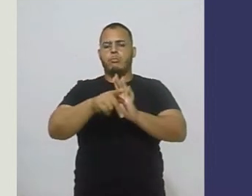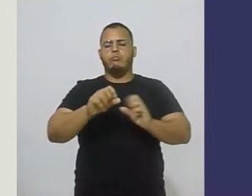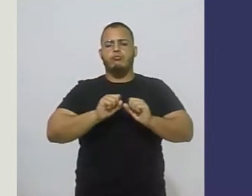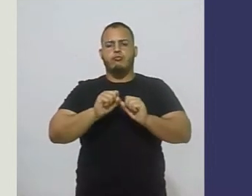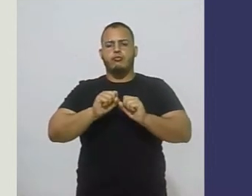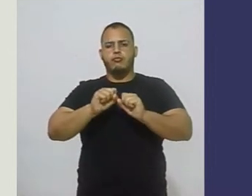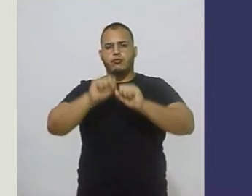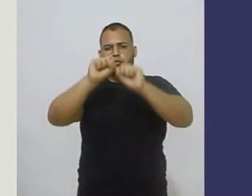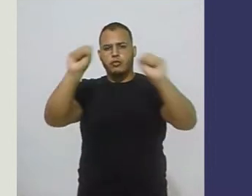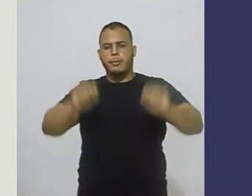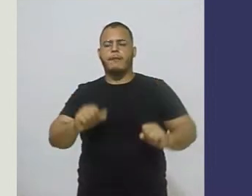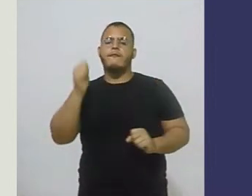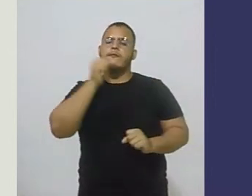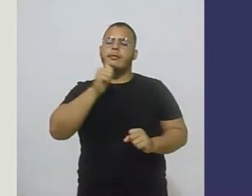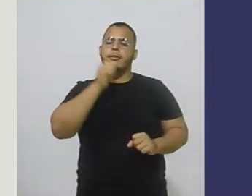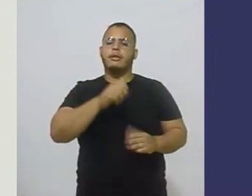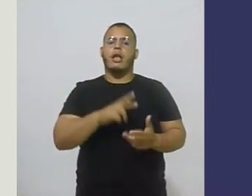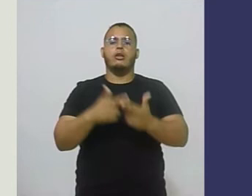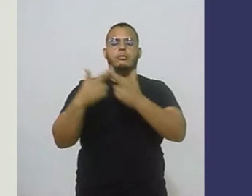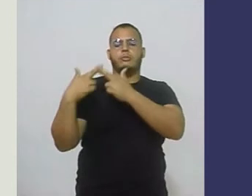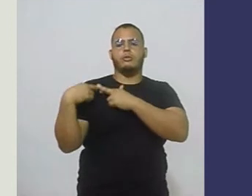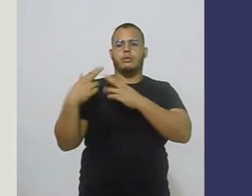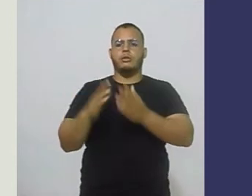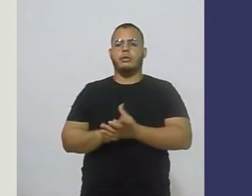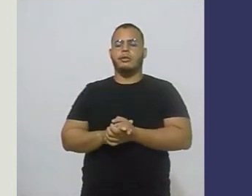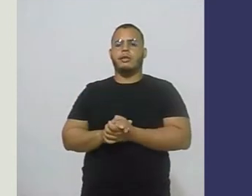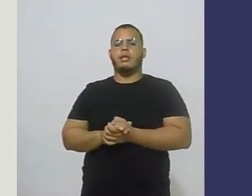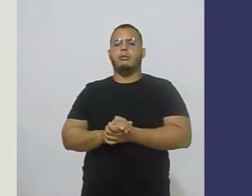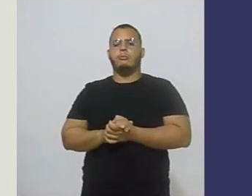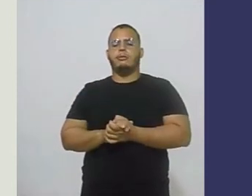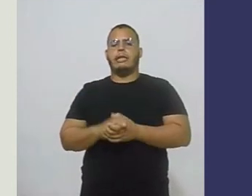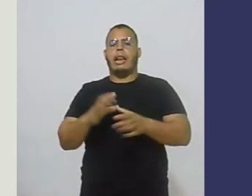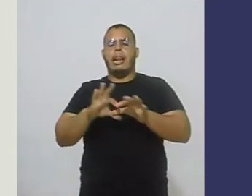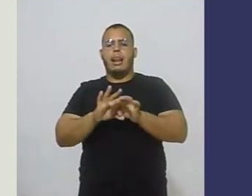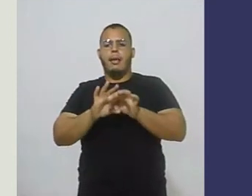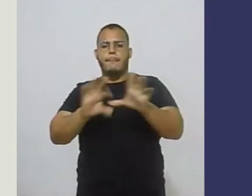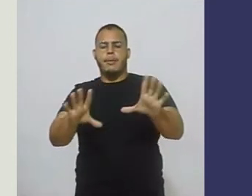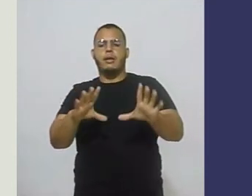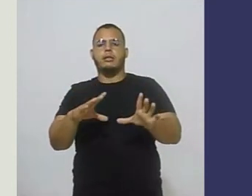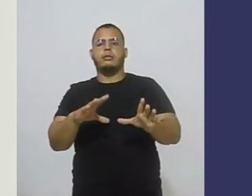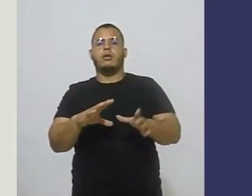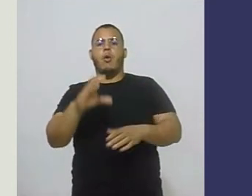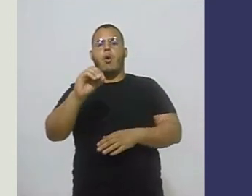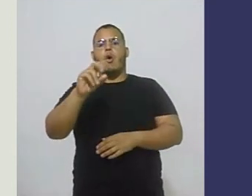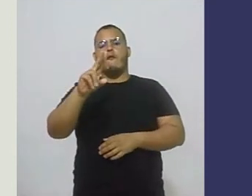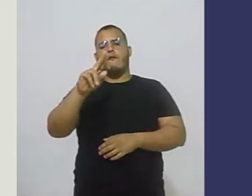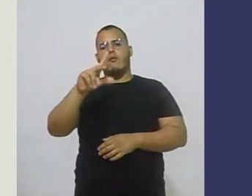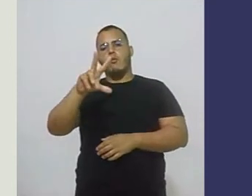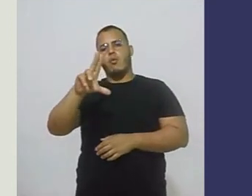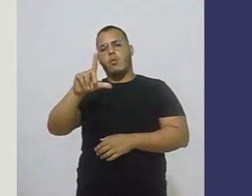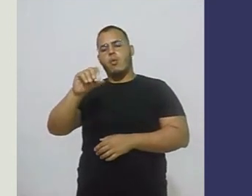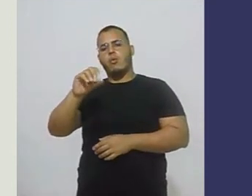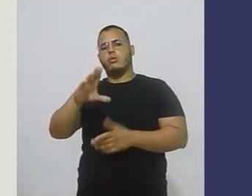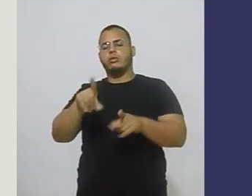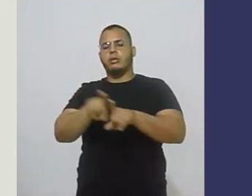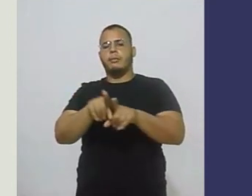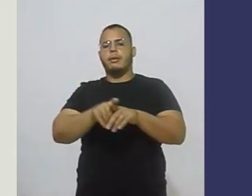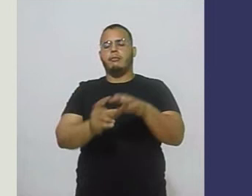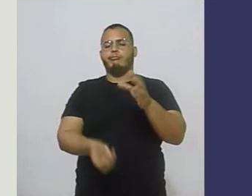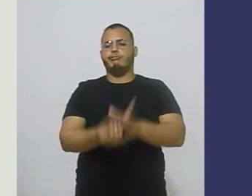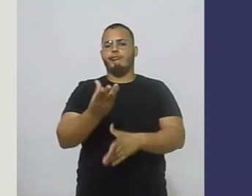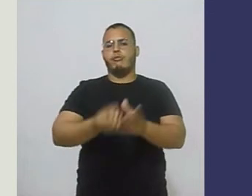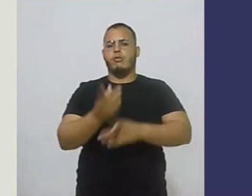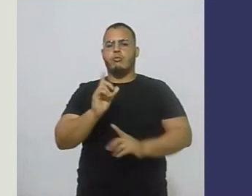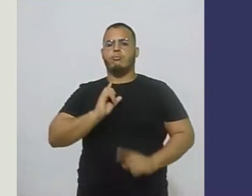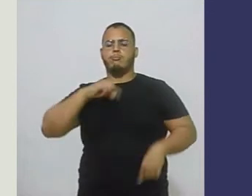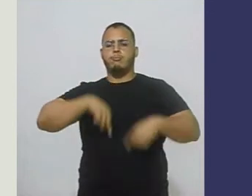como a gente já sabe, responsáveis pela maturação e liberação dos óvulos, além da produção de